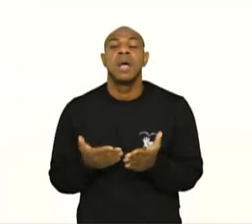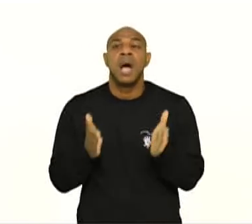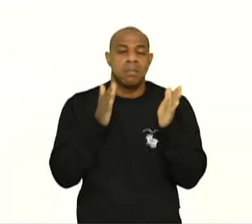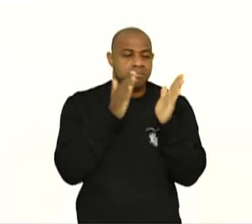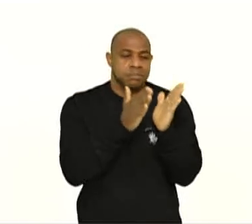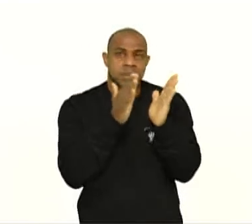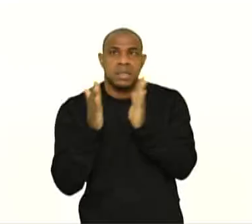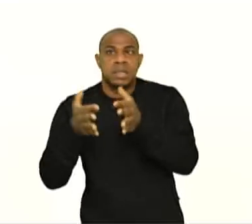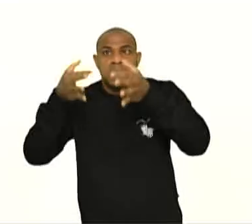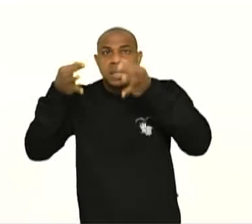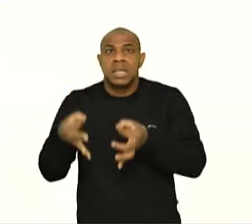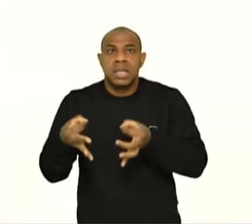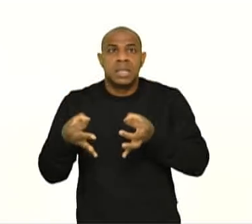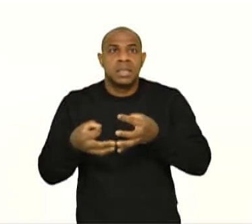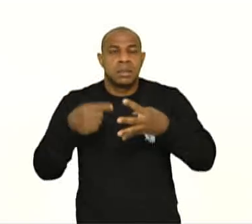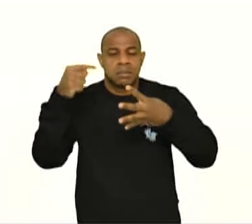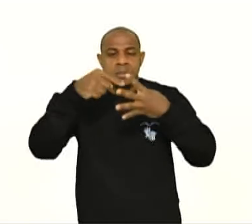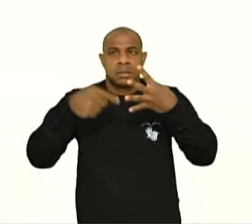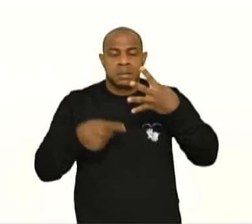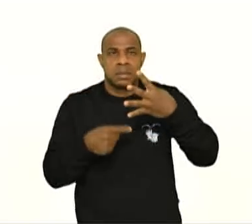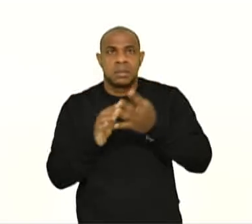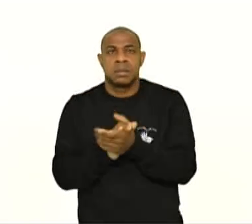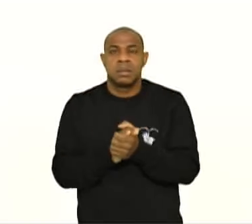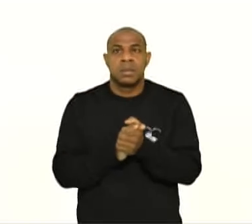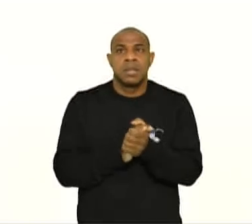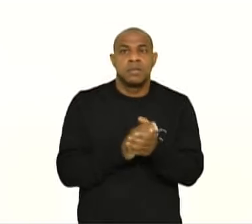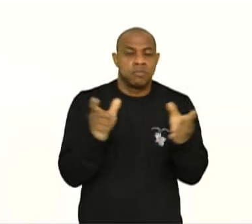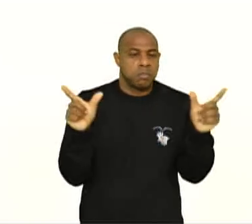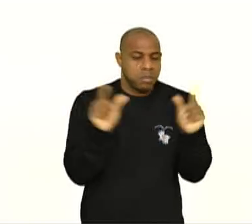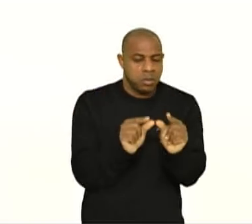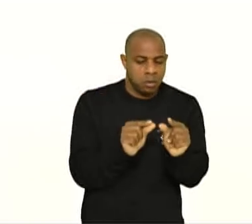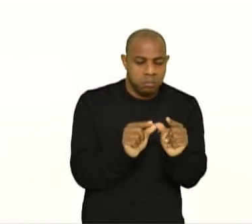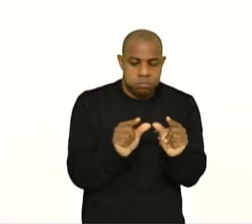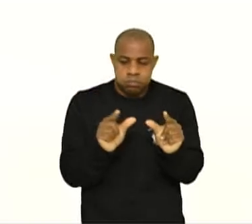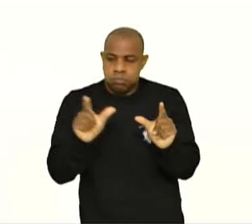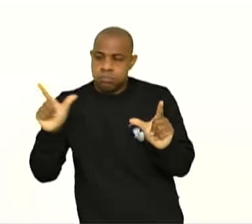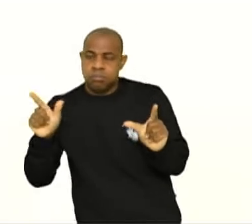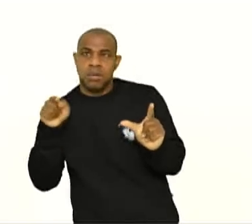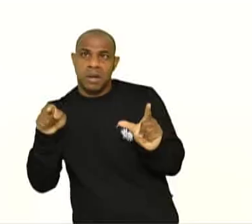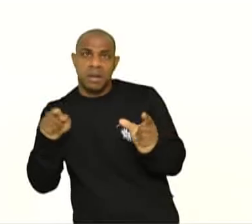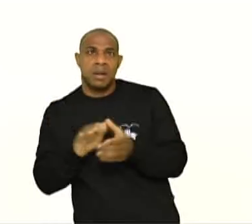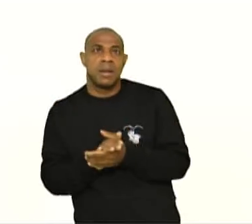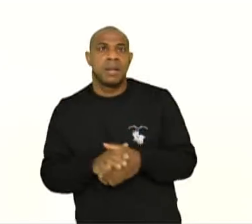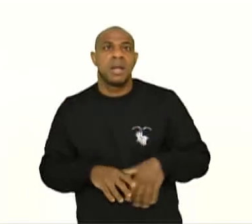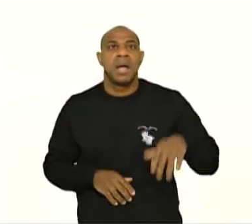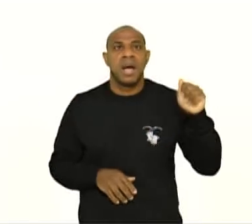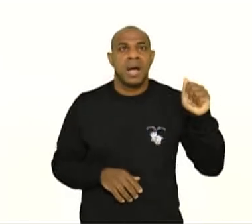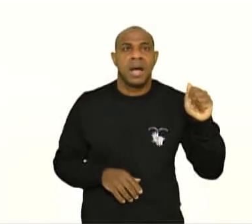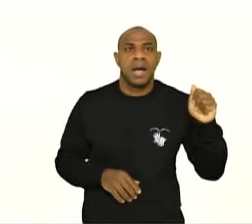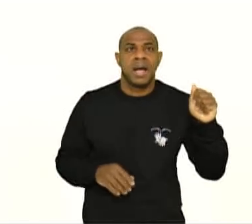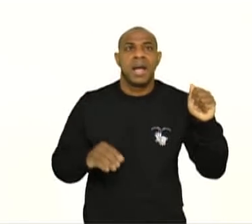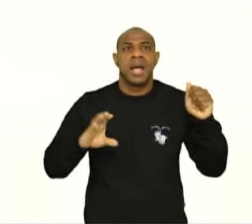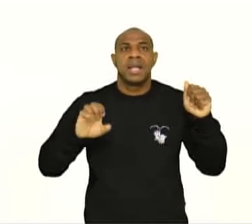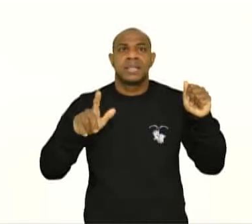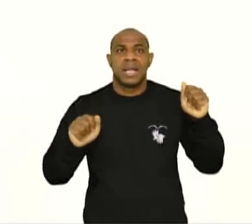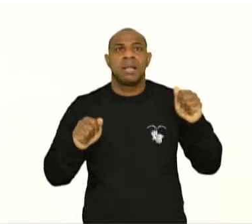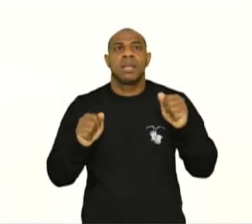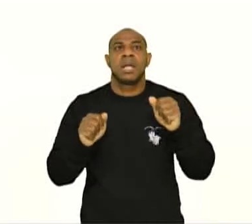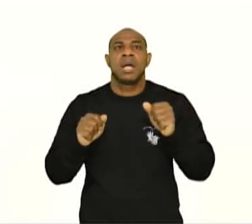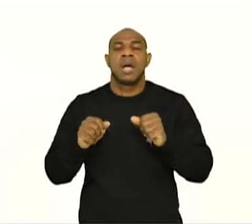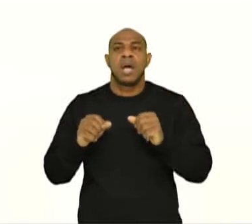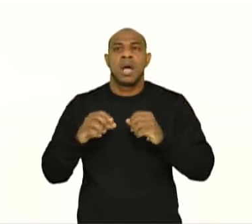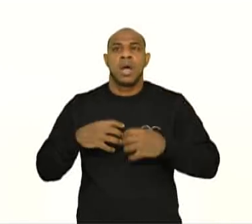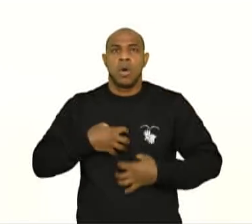sequência correta seria do nível menor para o nível maior, tá? Letra A, célula, órgão, população